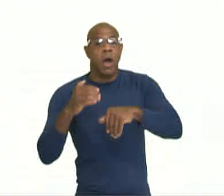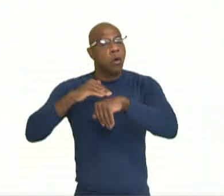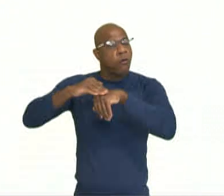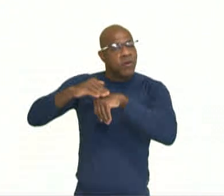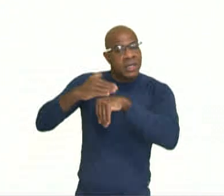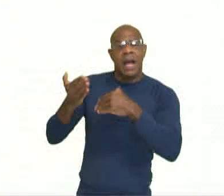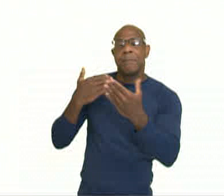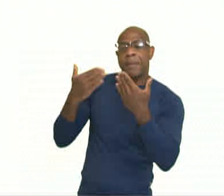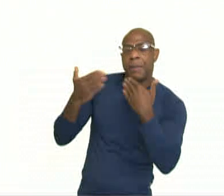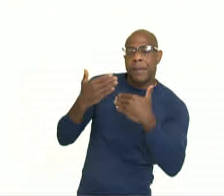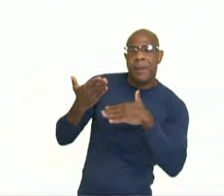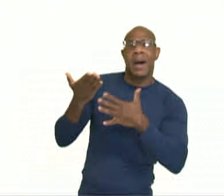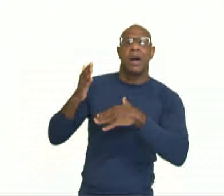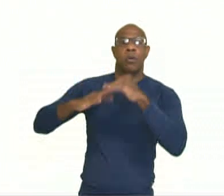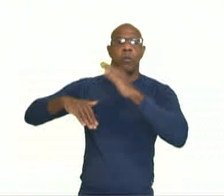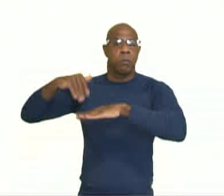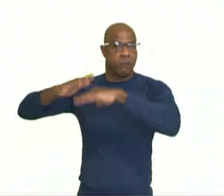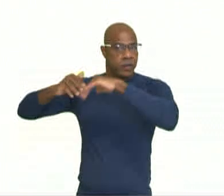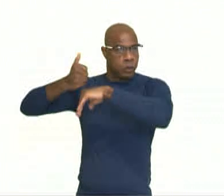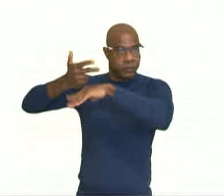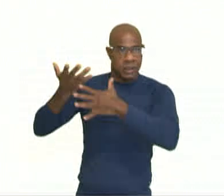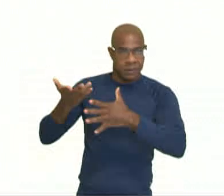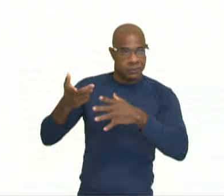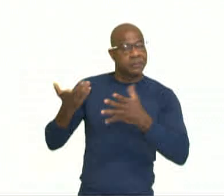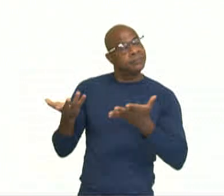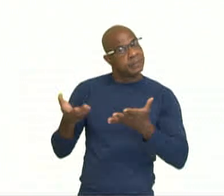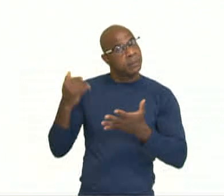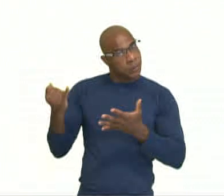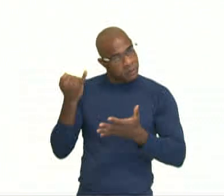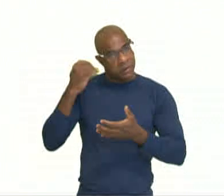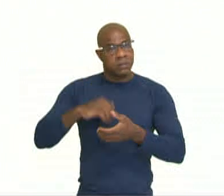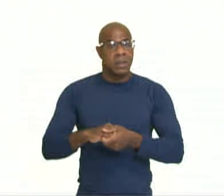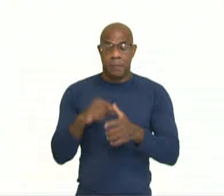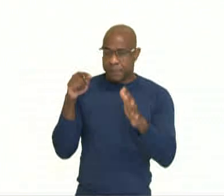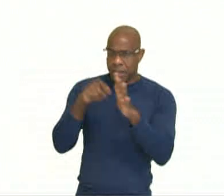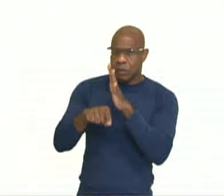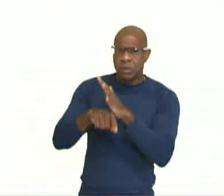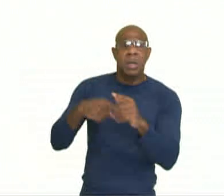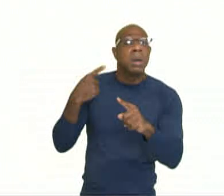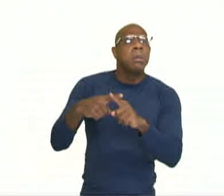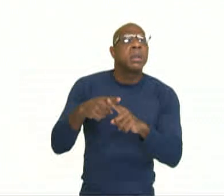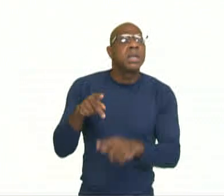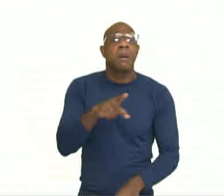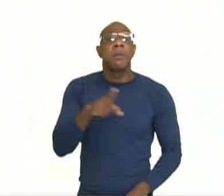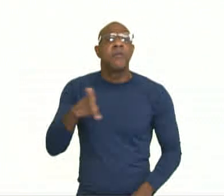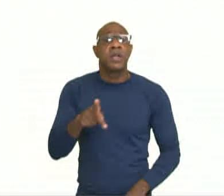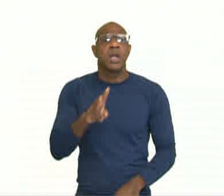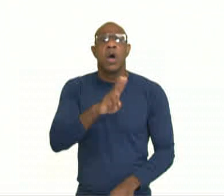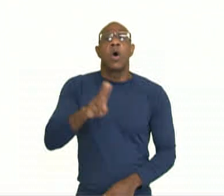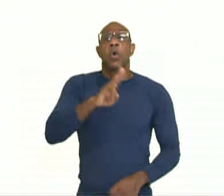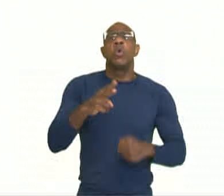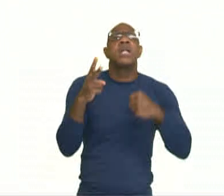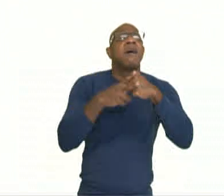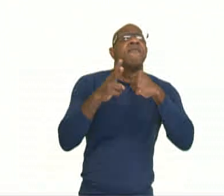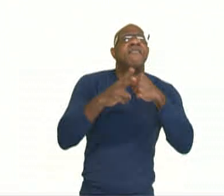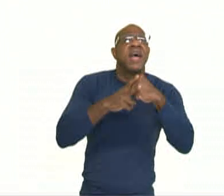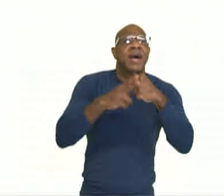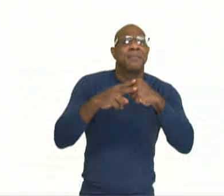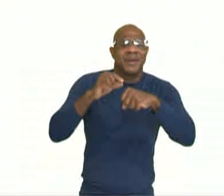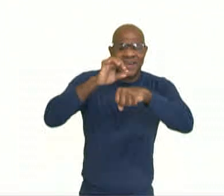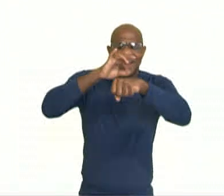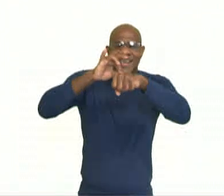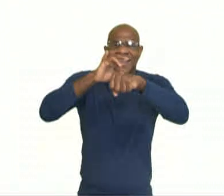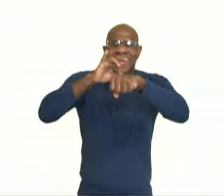profissionais é tão útil, conclui a professora. Pergunta-se: por que a professora usa verbos em destaque concordando